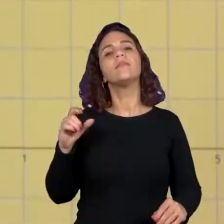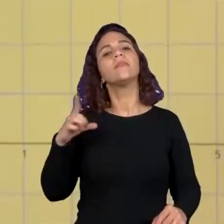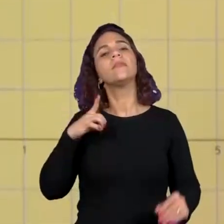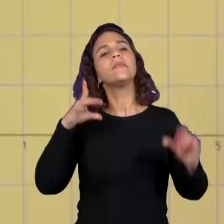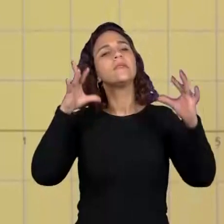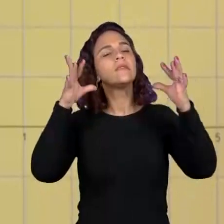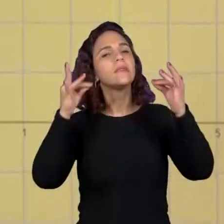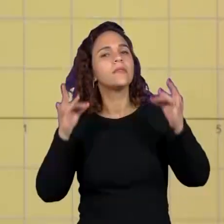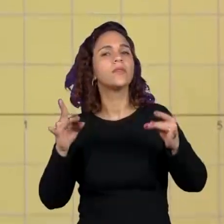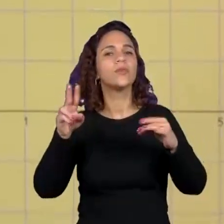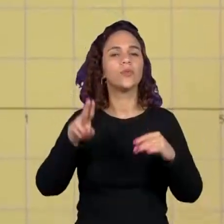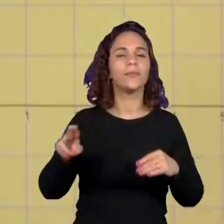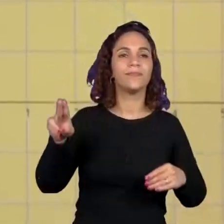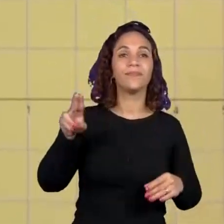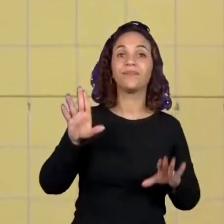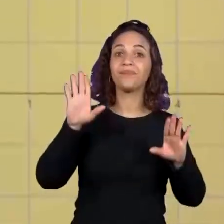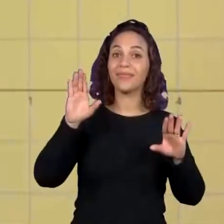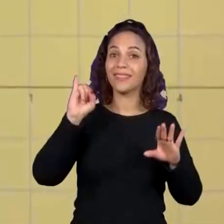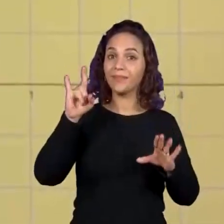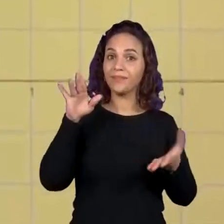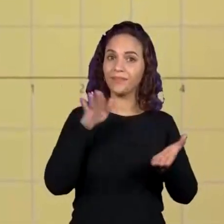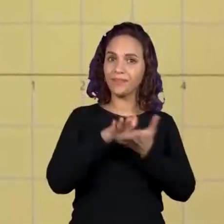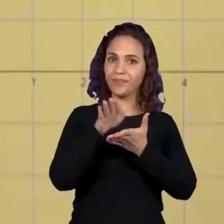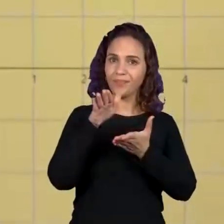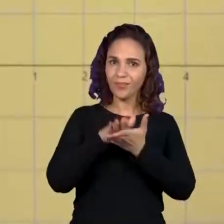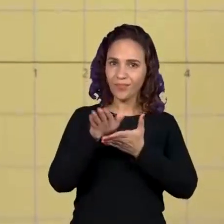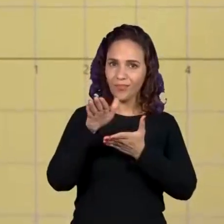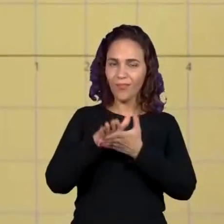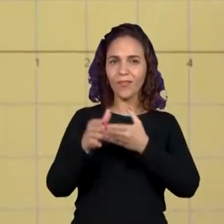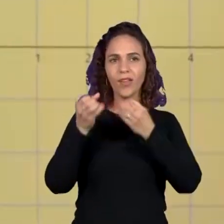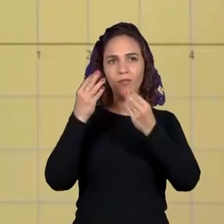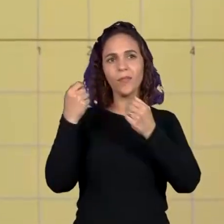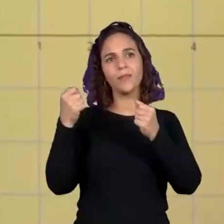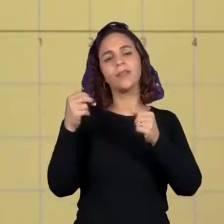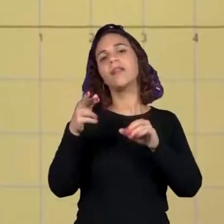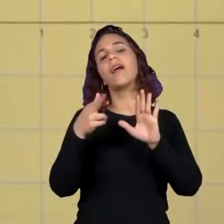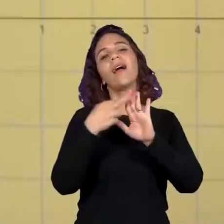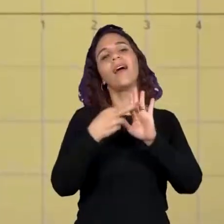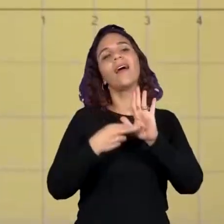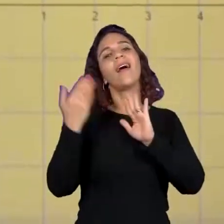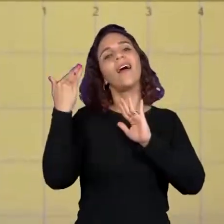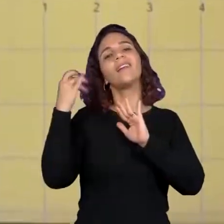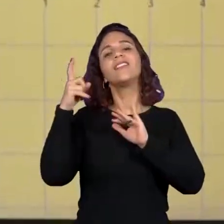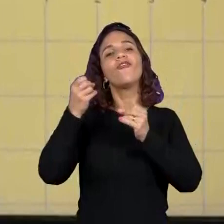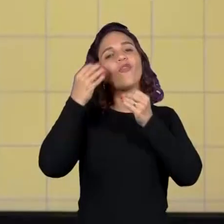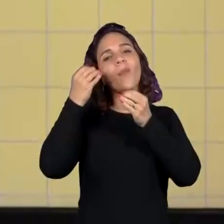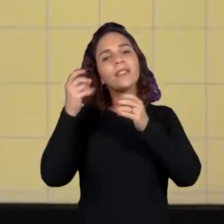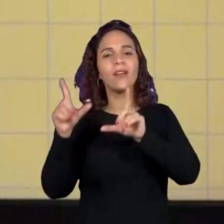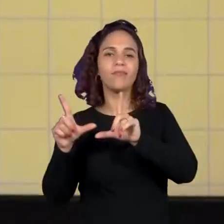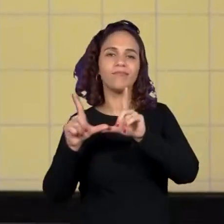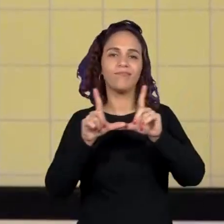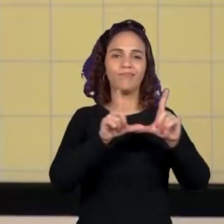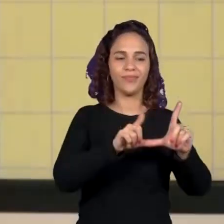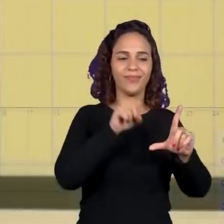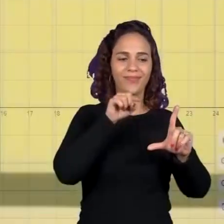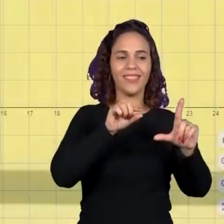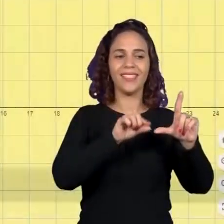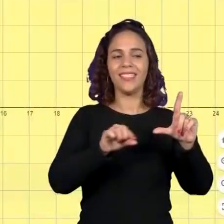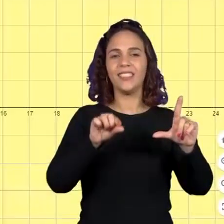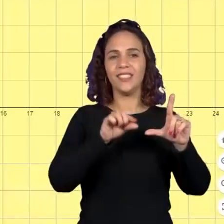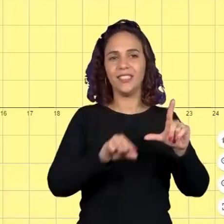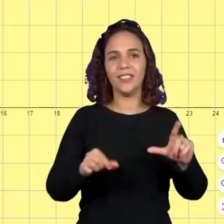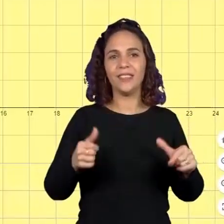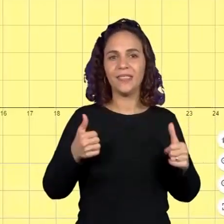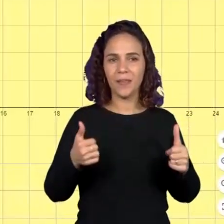usar. Mas se a gente for publicar esse gráfico, tem que seguir aquela regra. Tá bom? Muito bem. Olha lá a professora